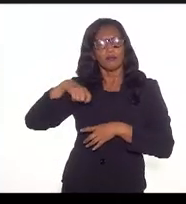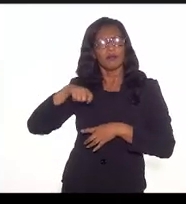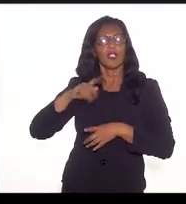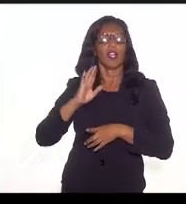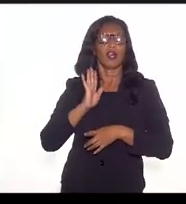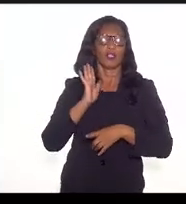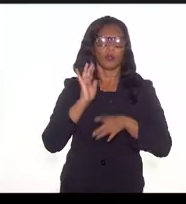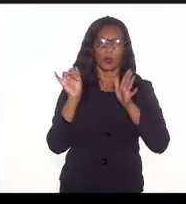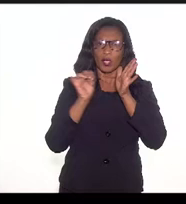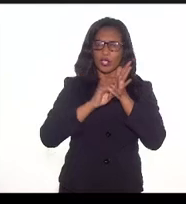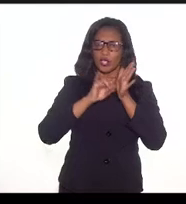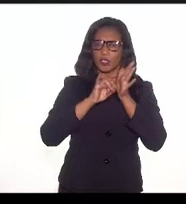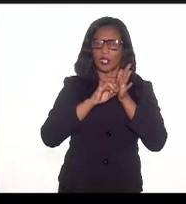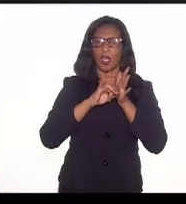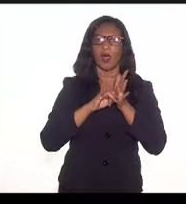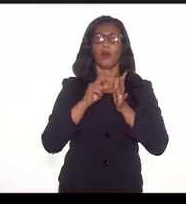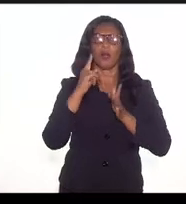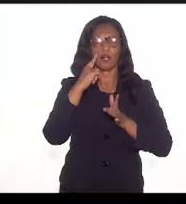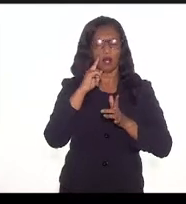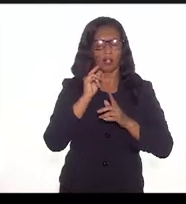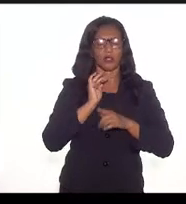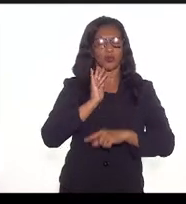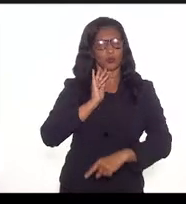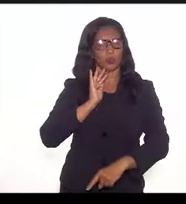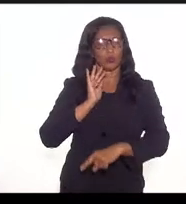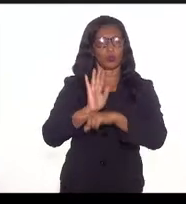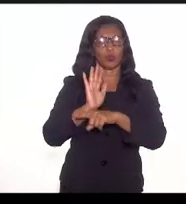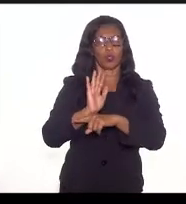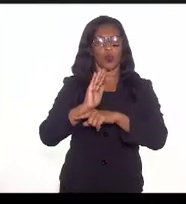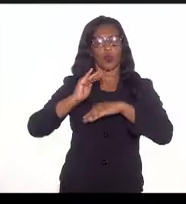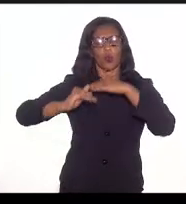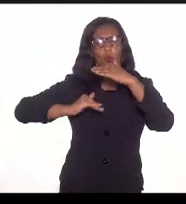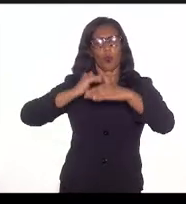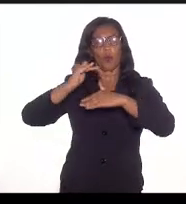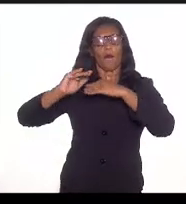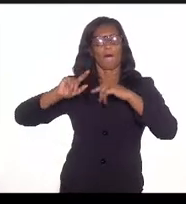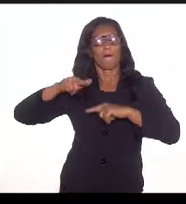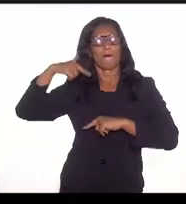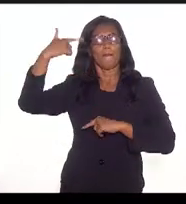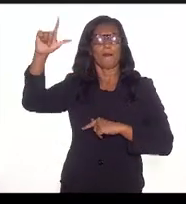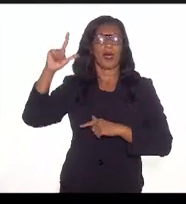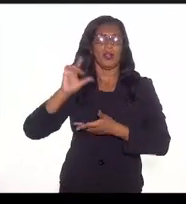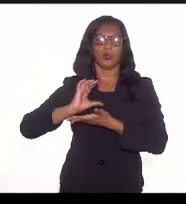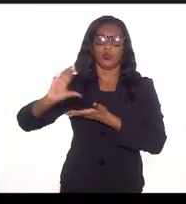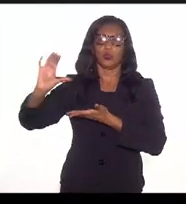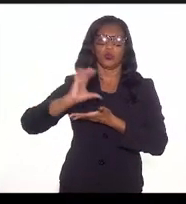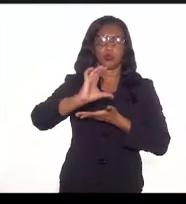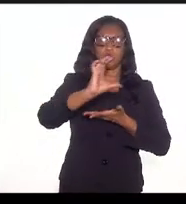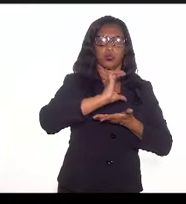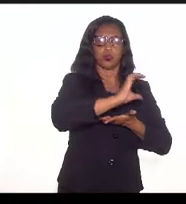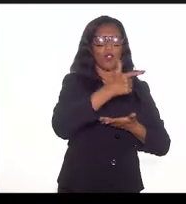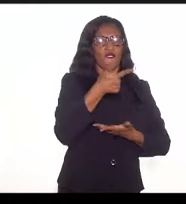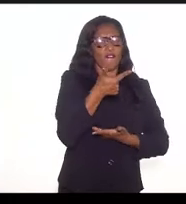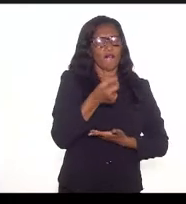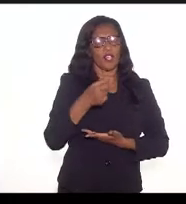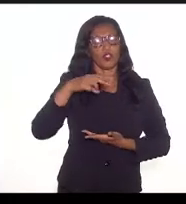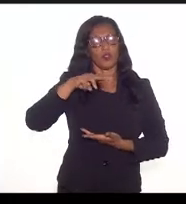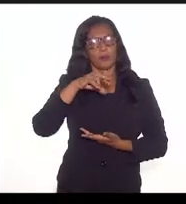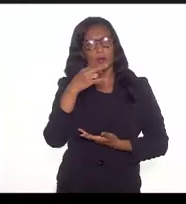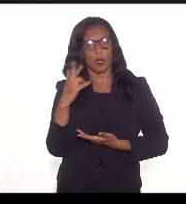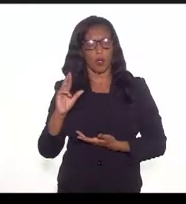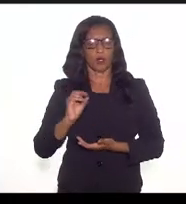edital, do recurso, a gente vai lançar o edital ainda nesse primeiro semestre, com um volume maior de recursos. A gente está programando 20 milhões, então,